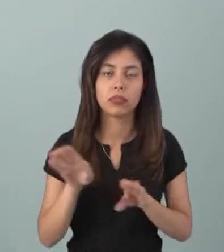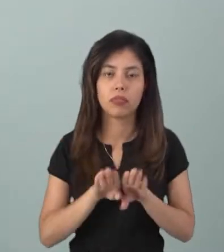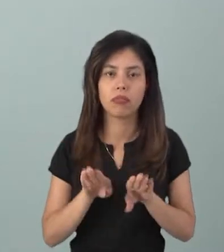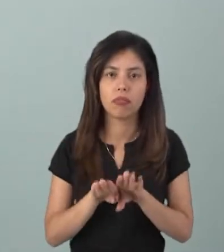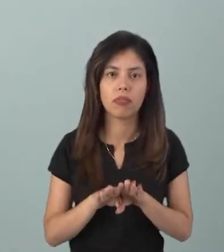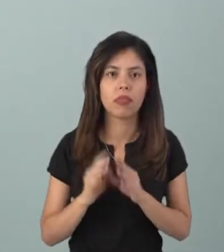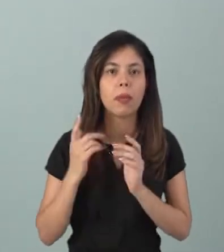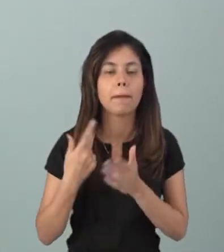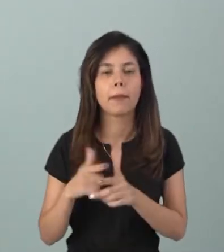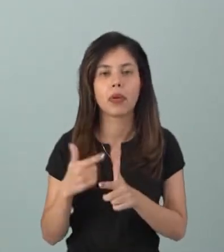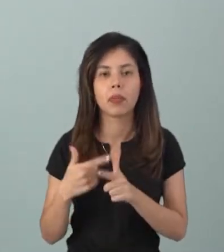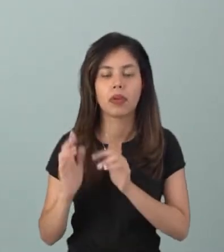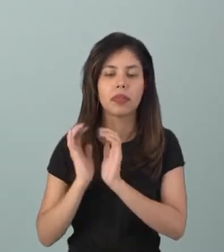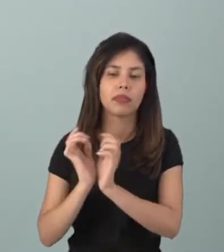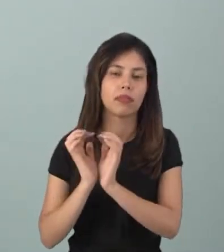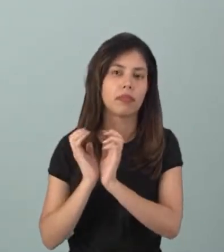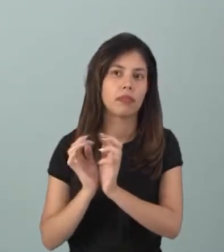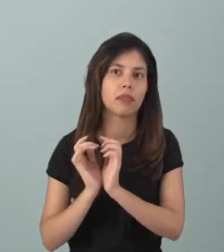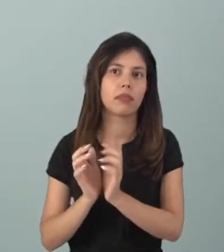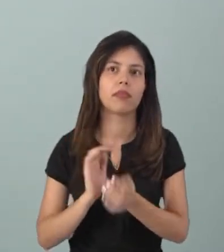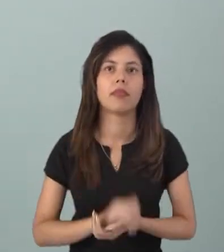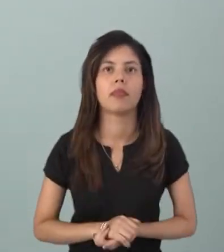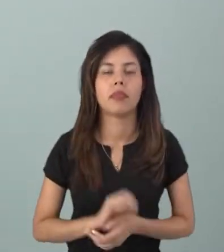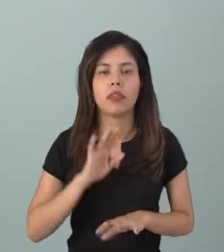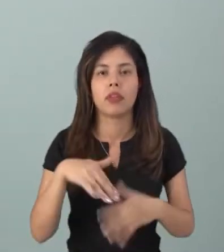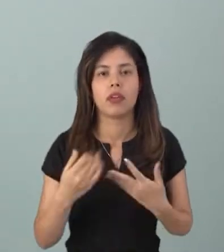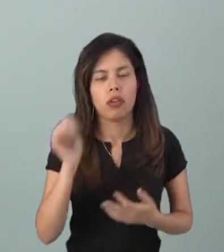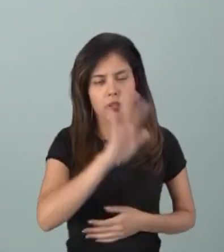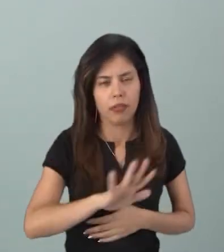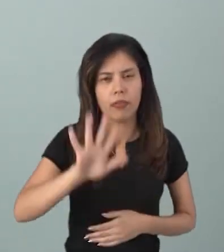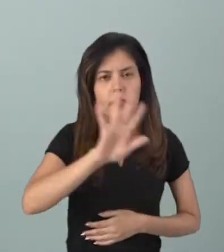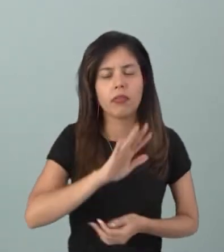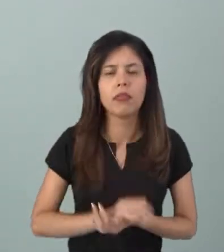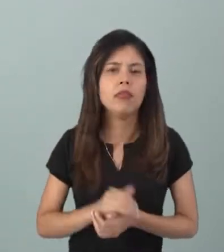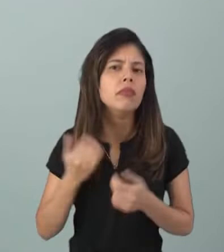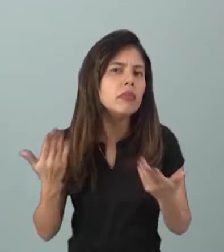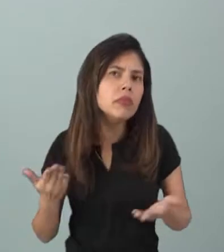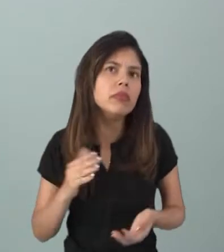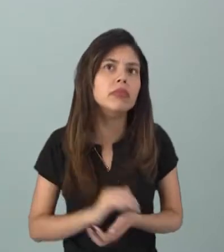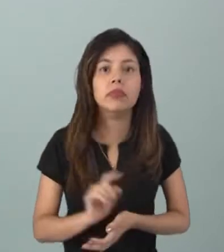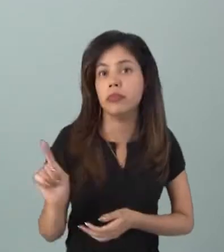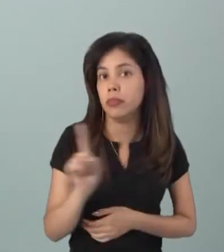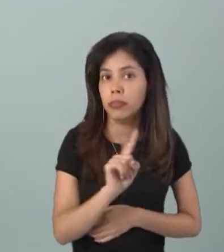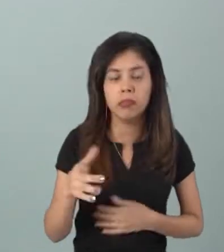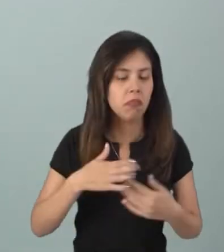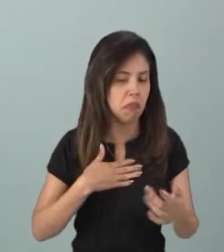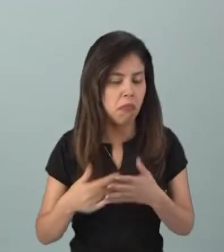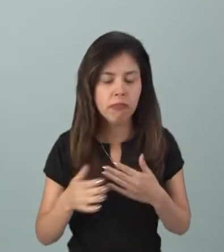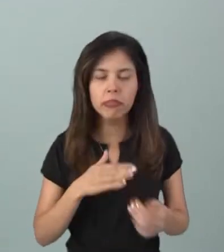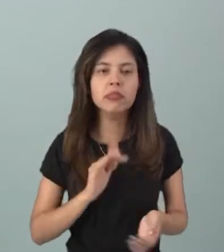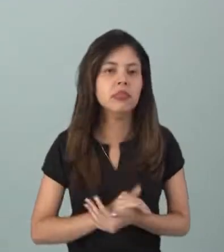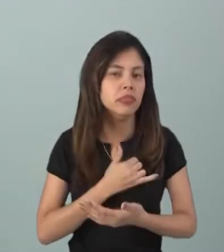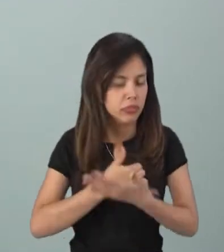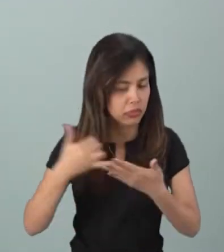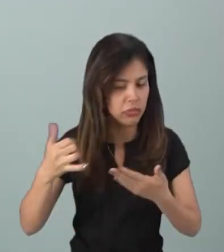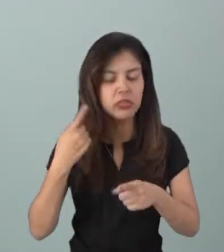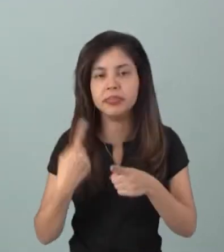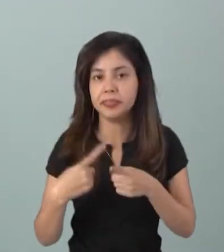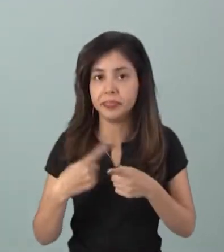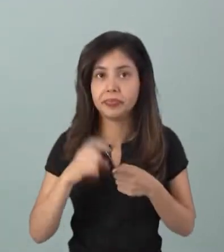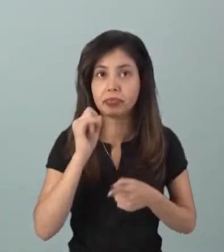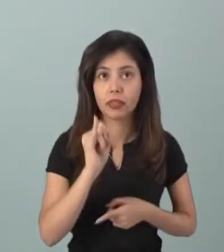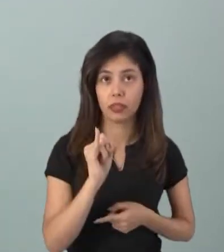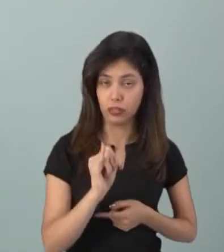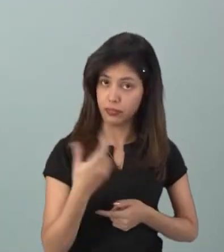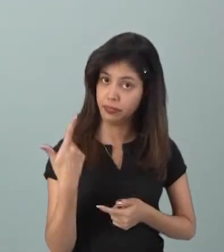danos cerebrais. Então, de uma maneira geral, qual que deve ser a nossa atitude? Dizer não a qualquer tipo de droga. Porque se nós